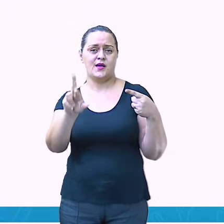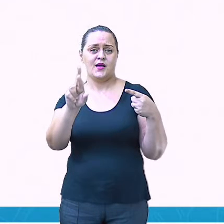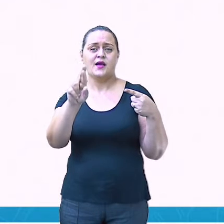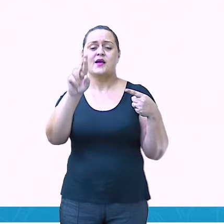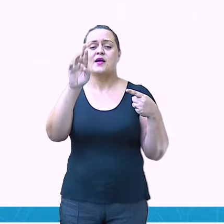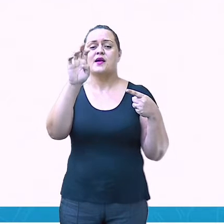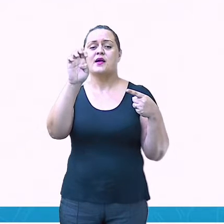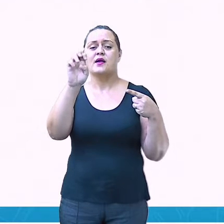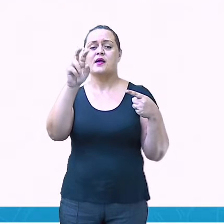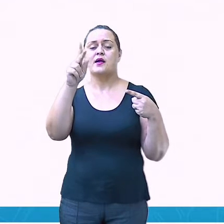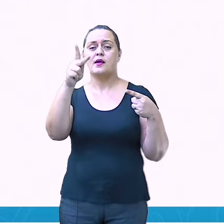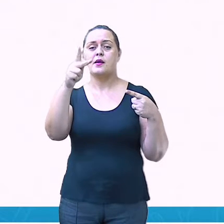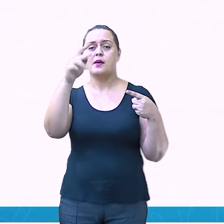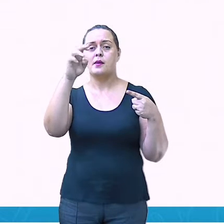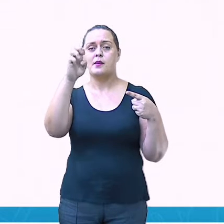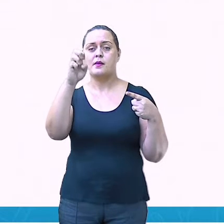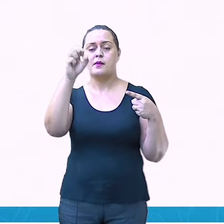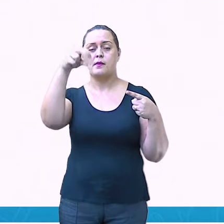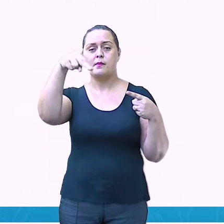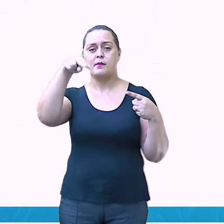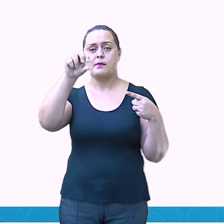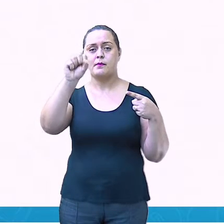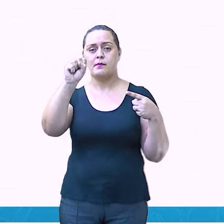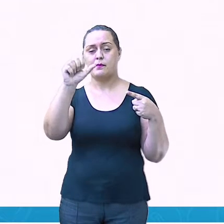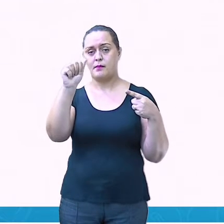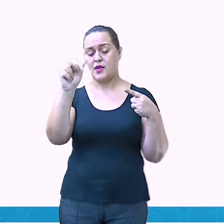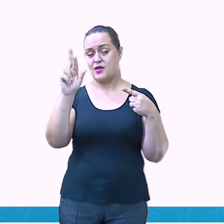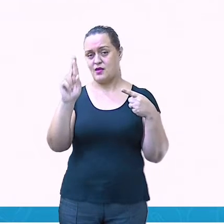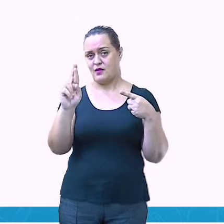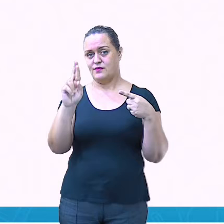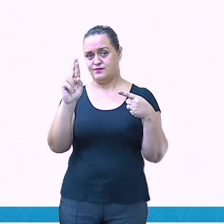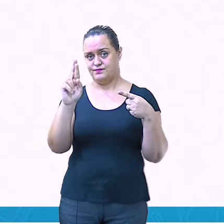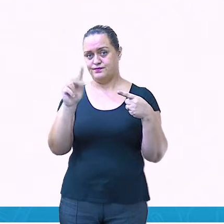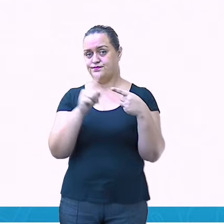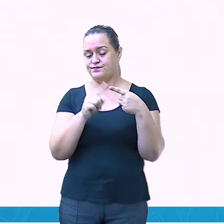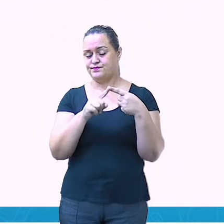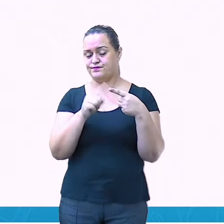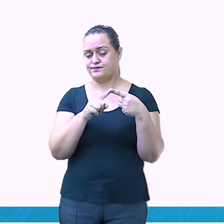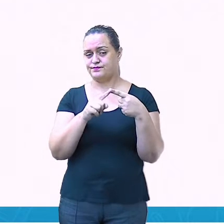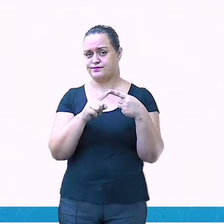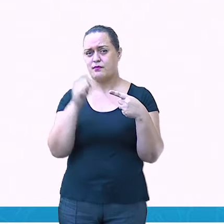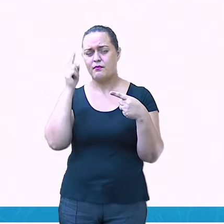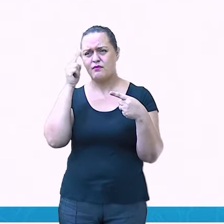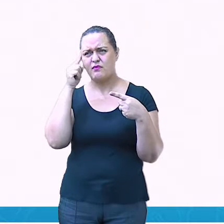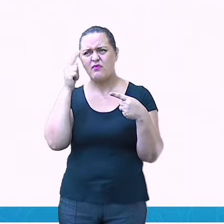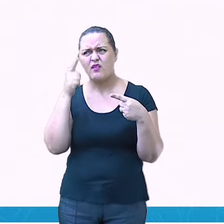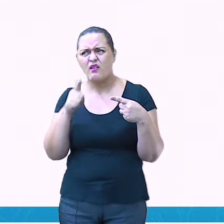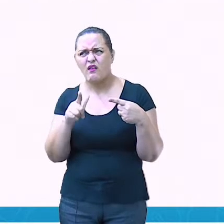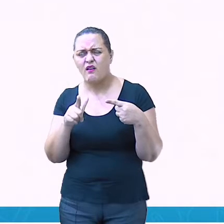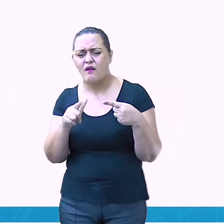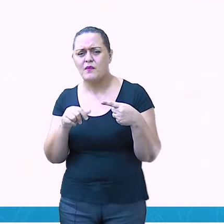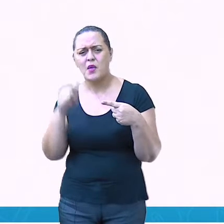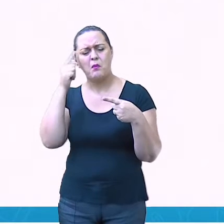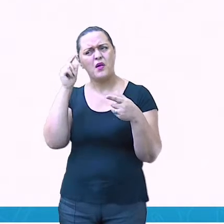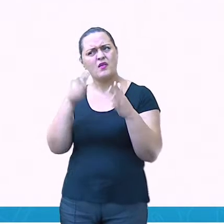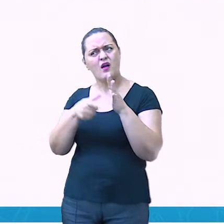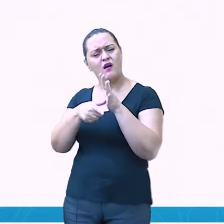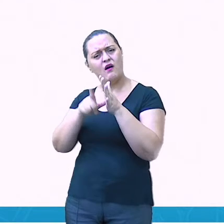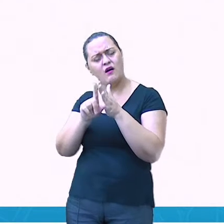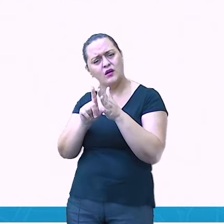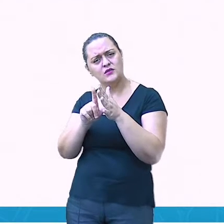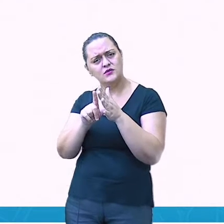que, levando a informação, às vezes ao meu vizinho, às vezes dentro da escola